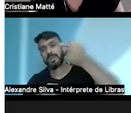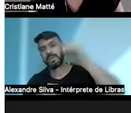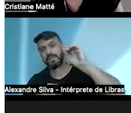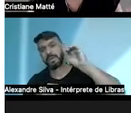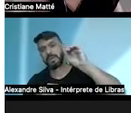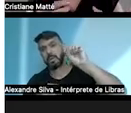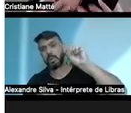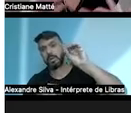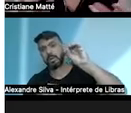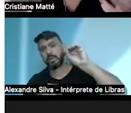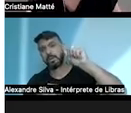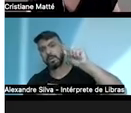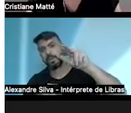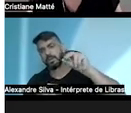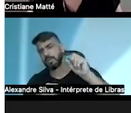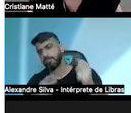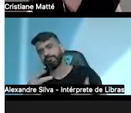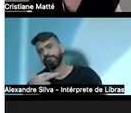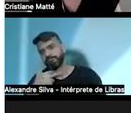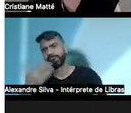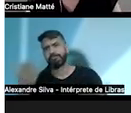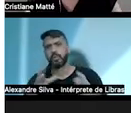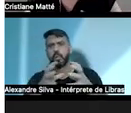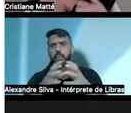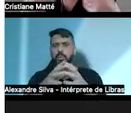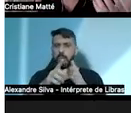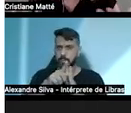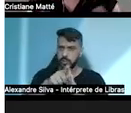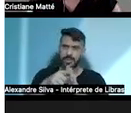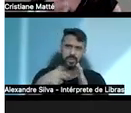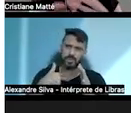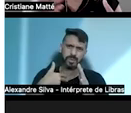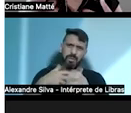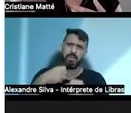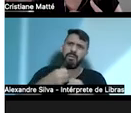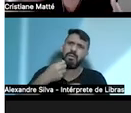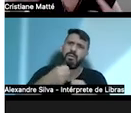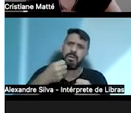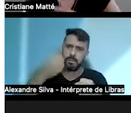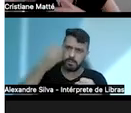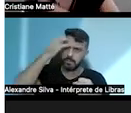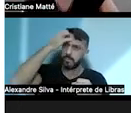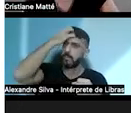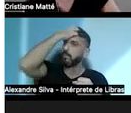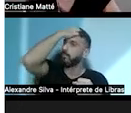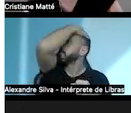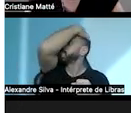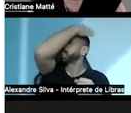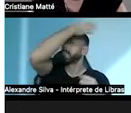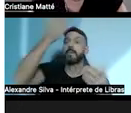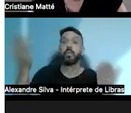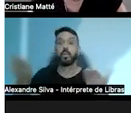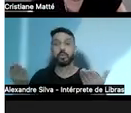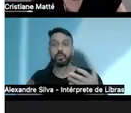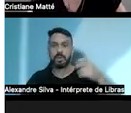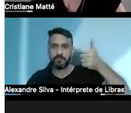para humanos. E isso é inviável para um grupo de pesquisa. Então, é claro que epidemiologicamente, hoje em dia, a gente já consegue ter uma avaliação